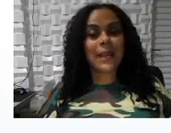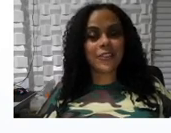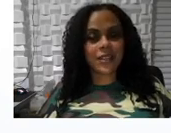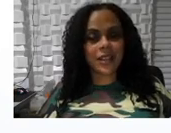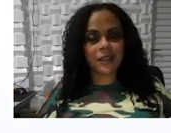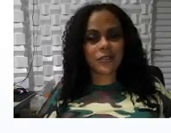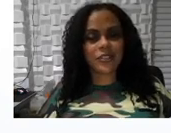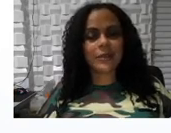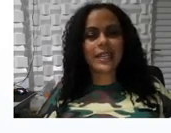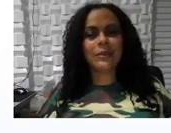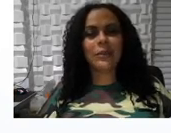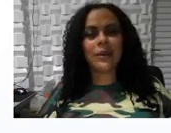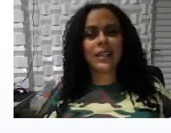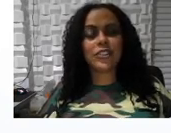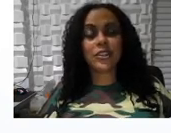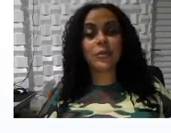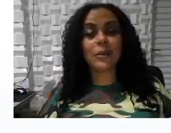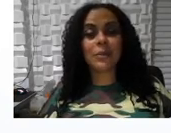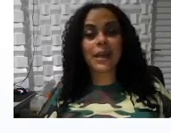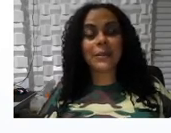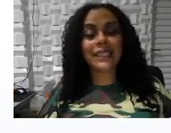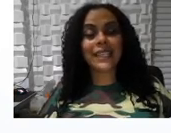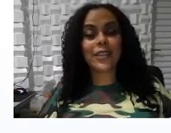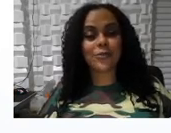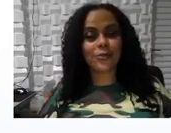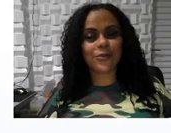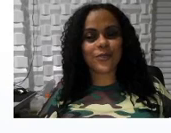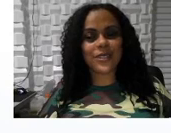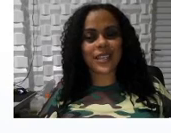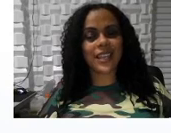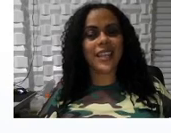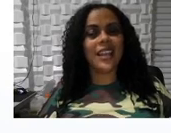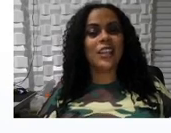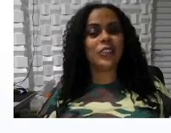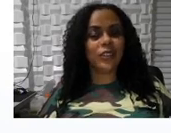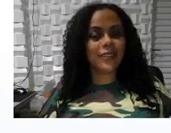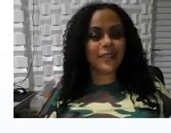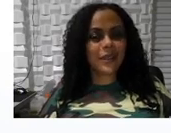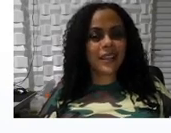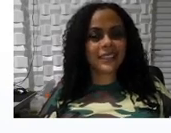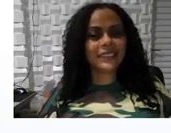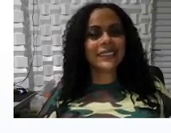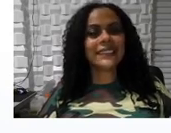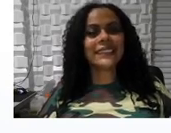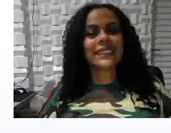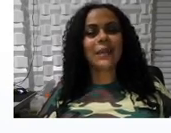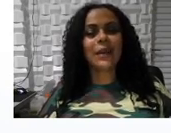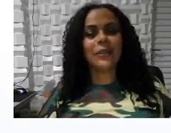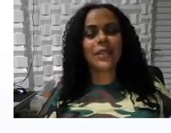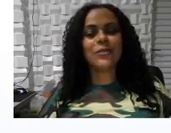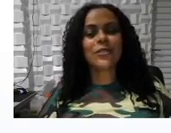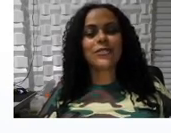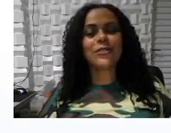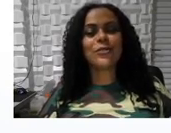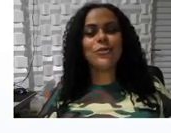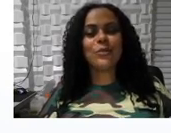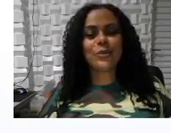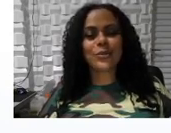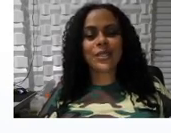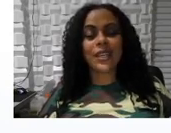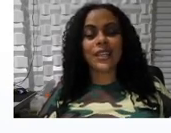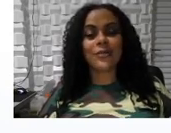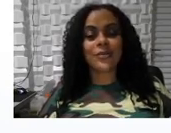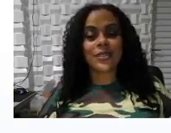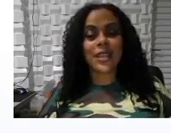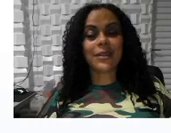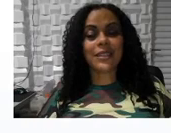praticando. Chama aí a mamãe, chama o papai para treinar junto com você. Toda a família aí trabalhando aí os nossos números, do